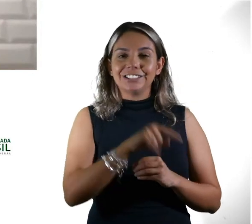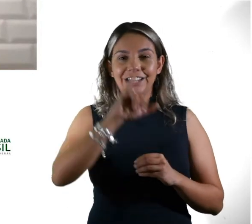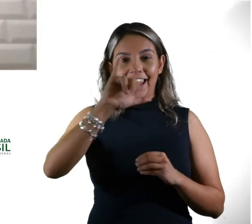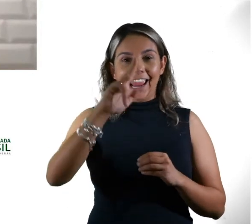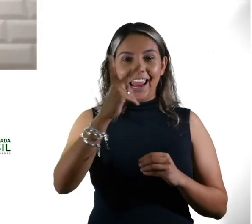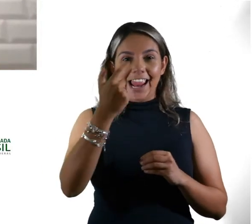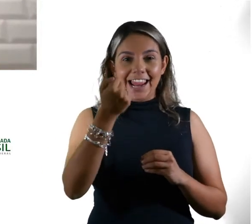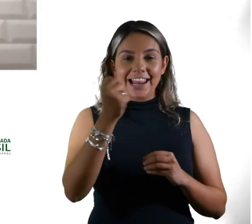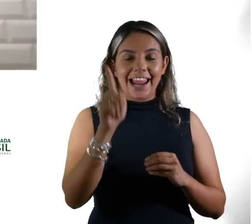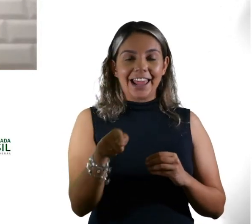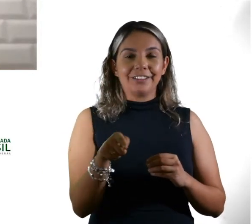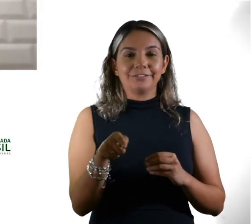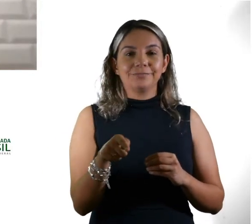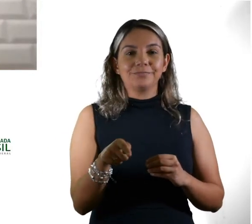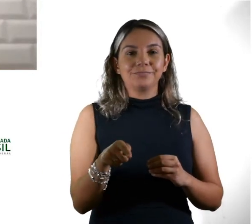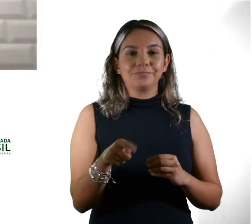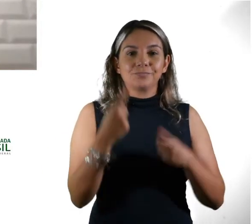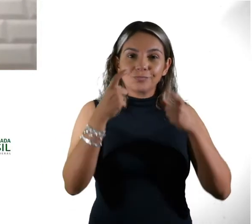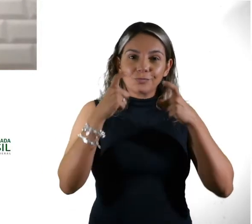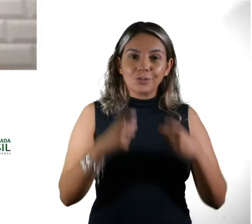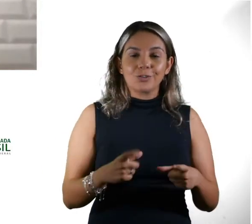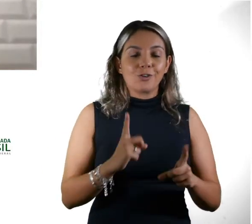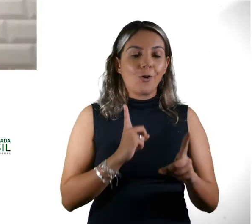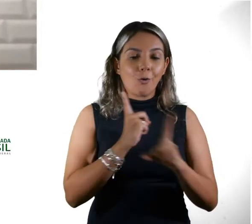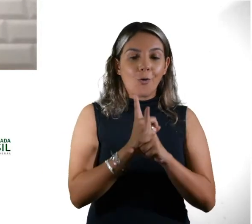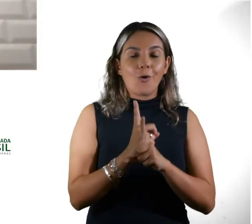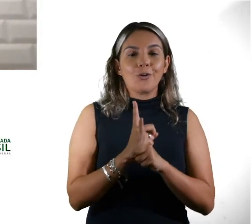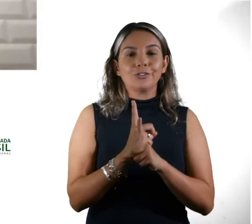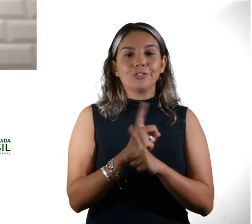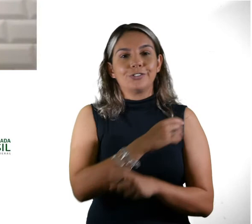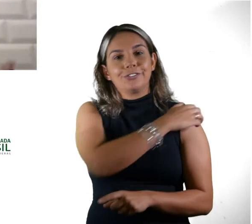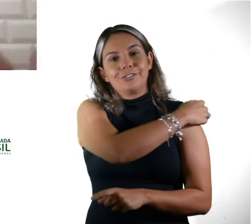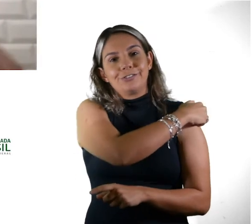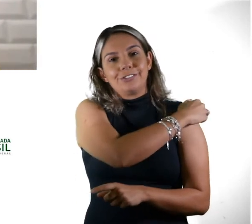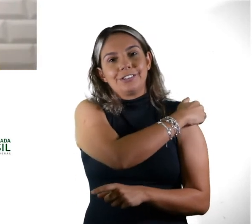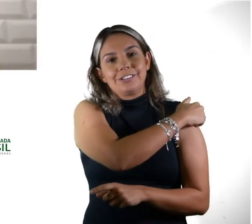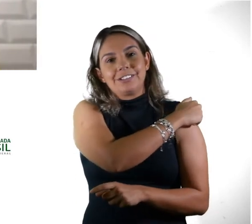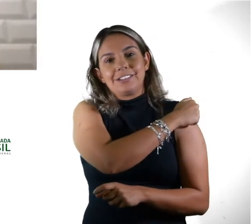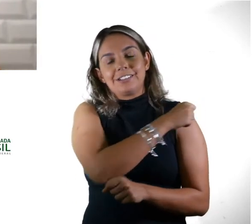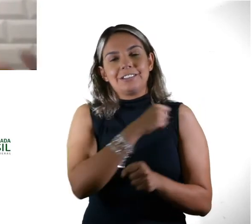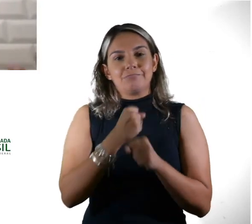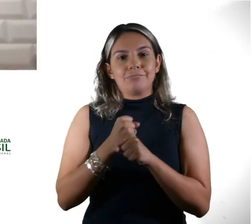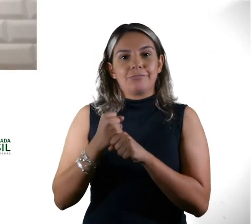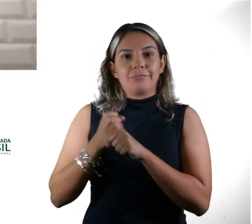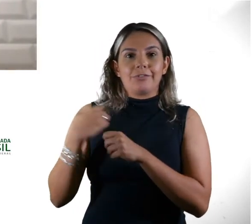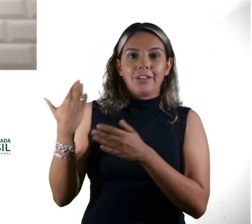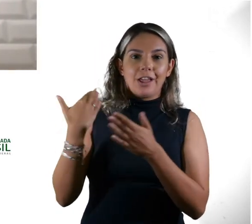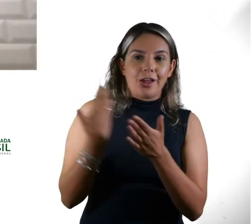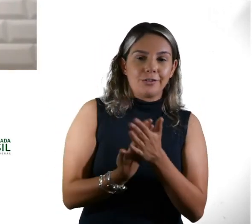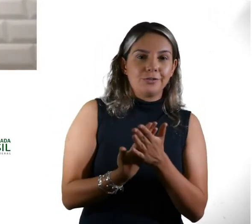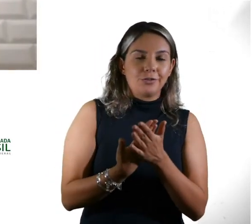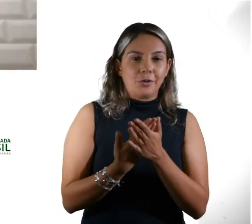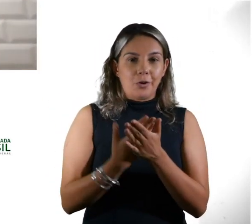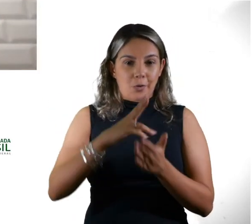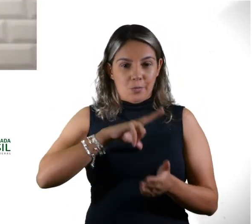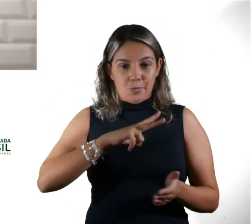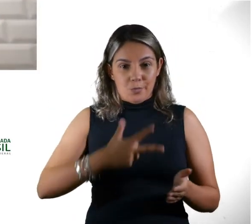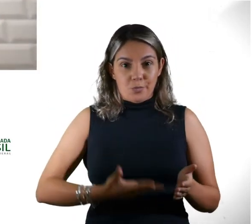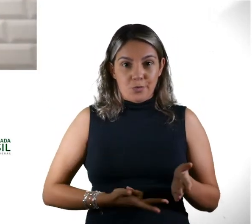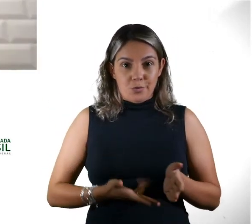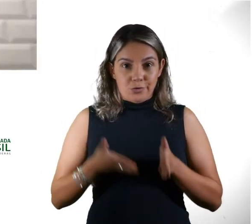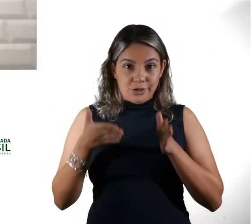ilha, é o ser um lugar de encontro, de confluência, ao longo de séculos e séculos. Quando os portugueses